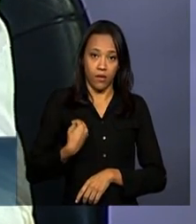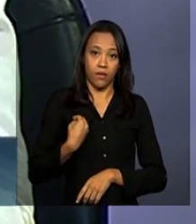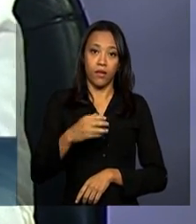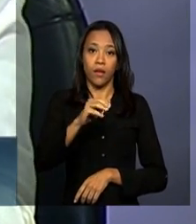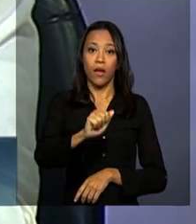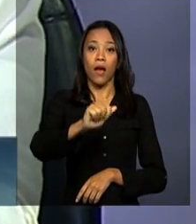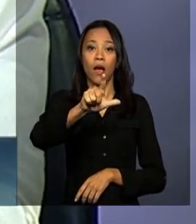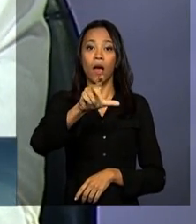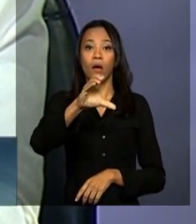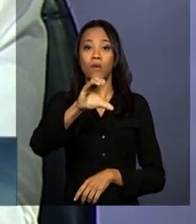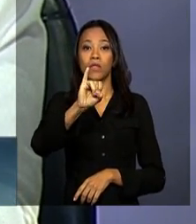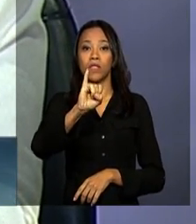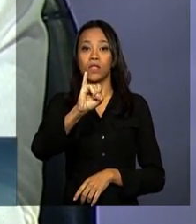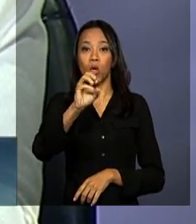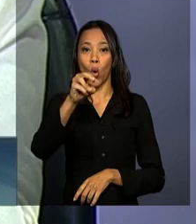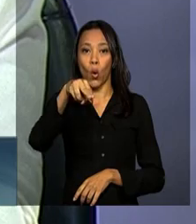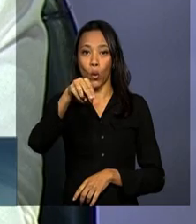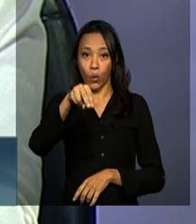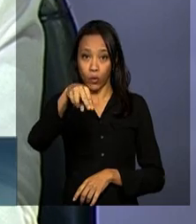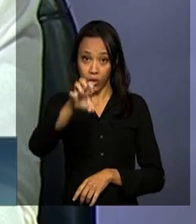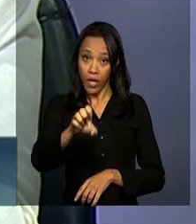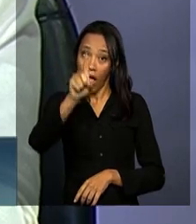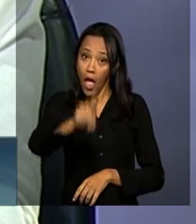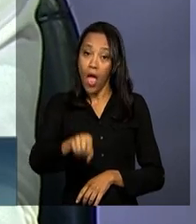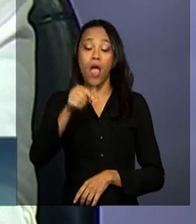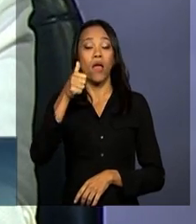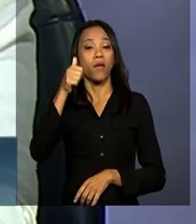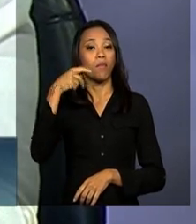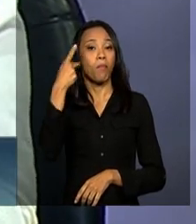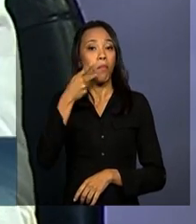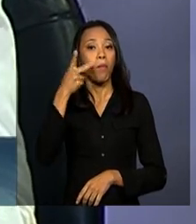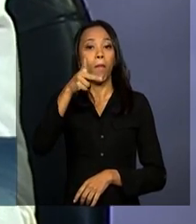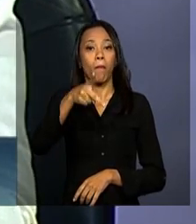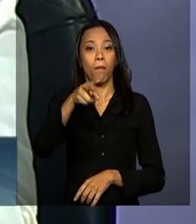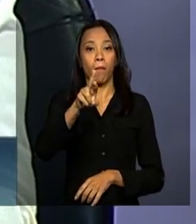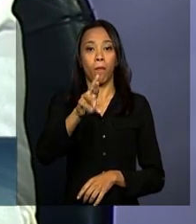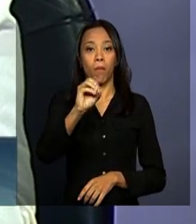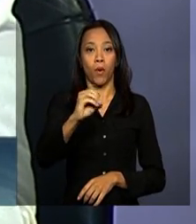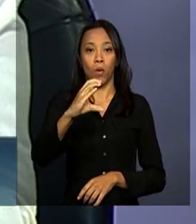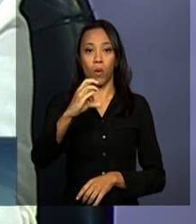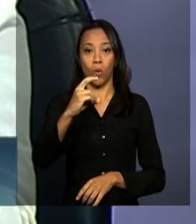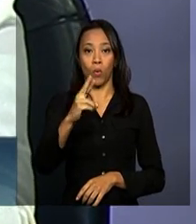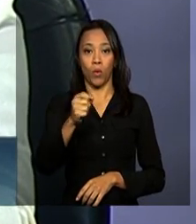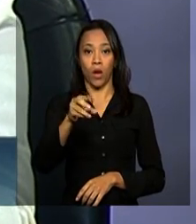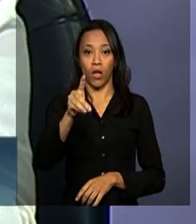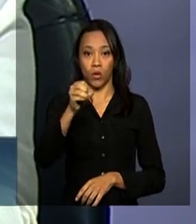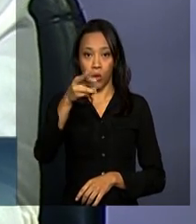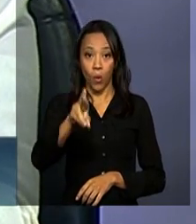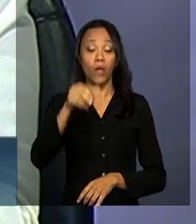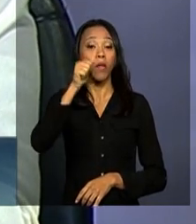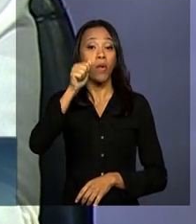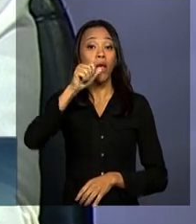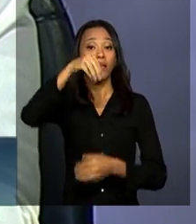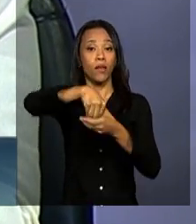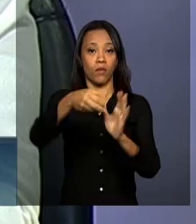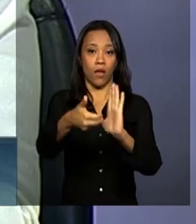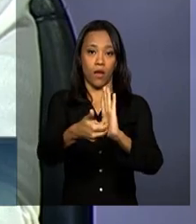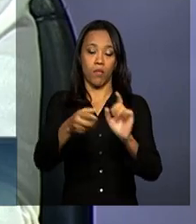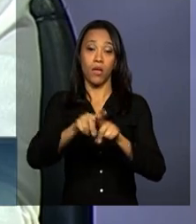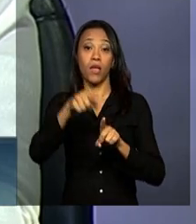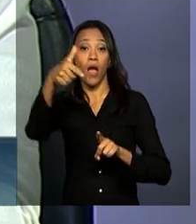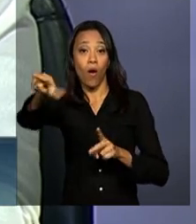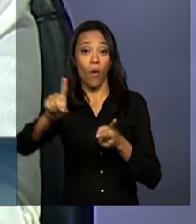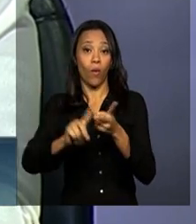é corregedora da mulher, procuradora da mulher na Câmara, e a Carmen Zanotto,